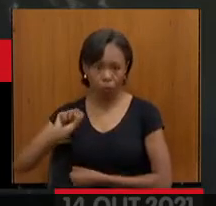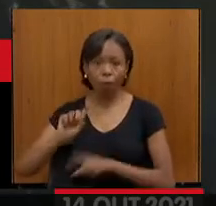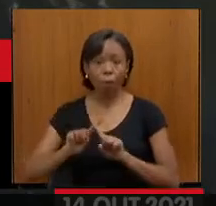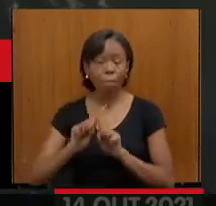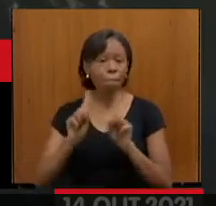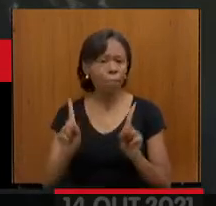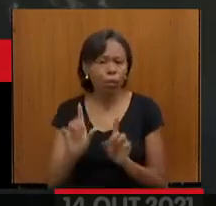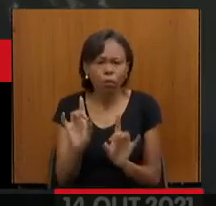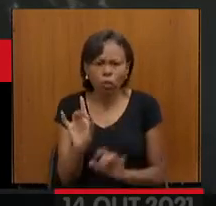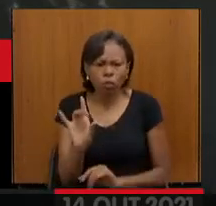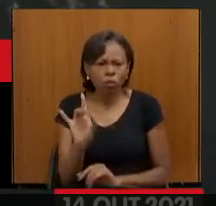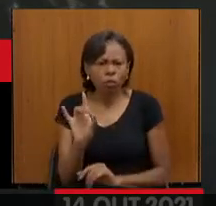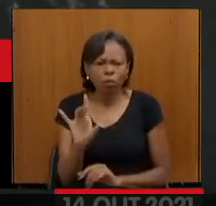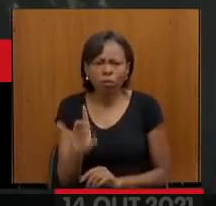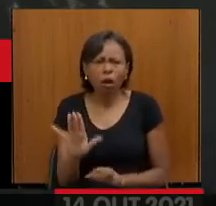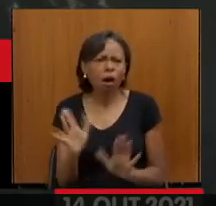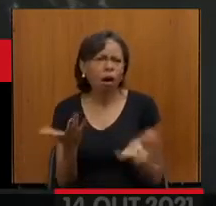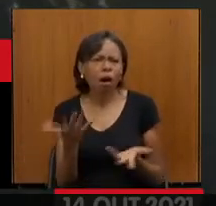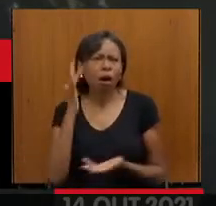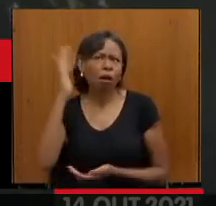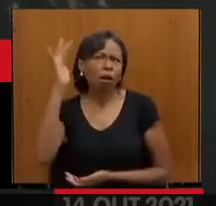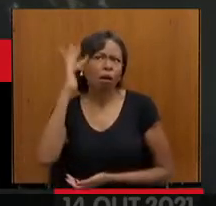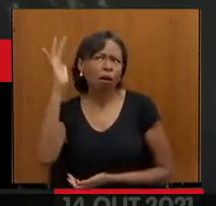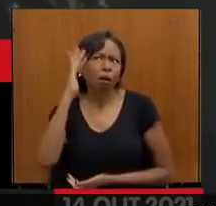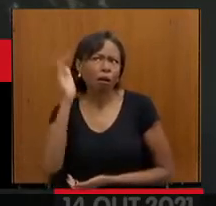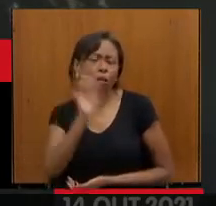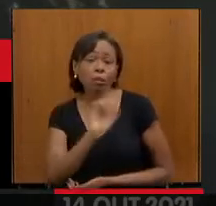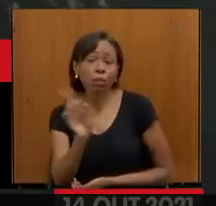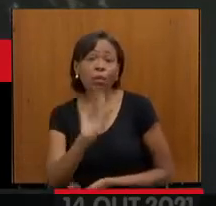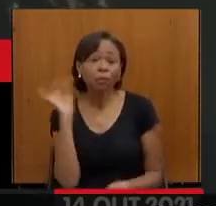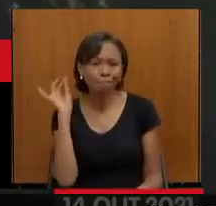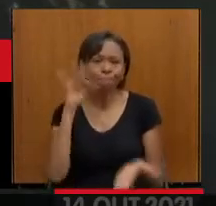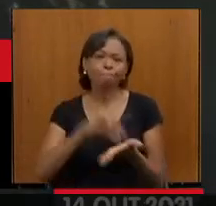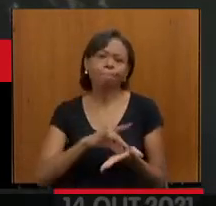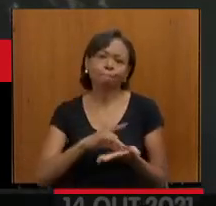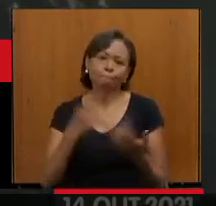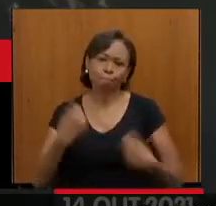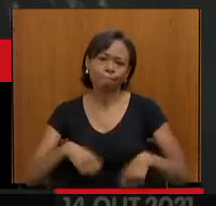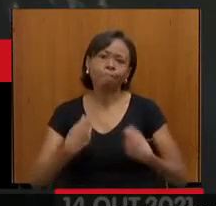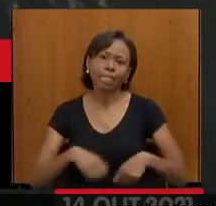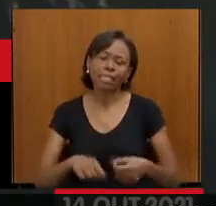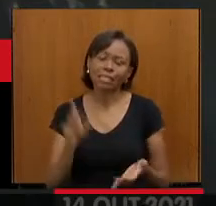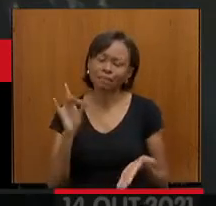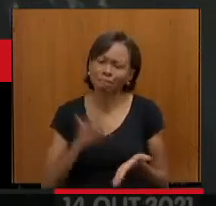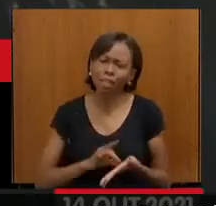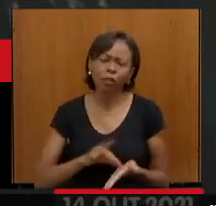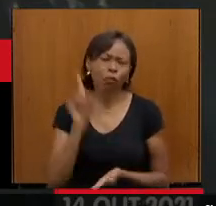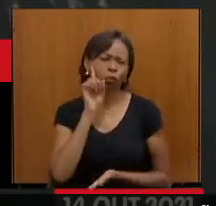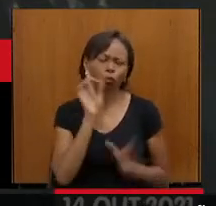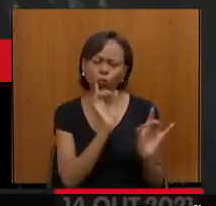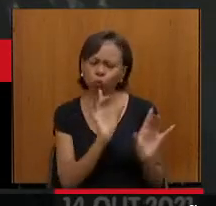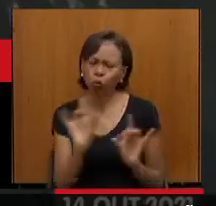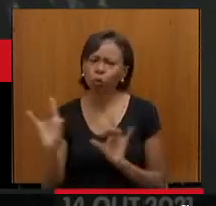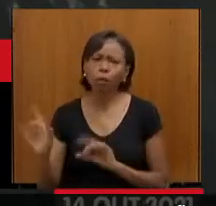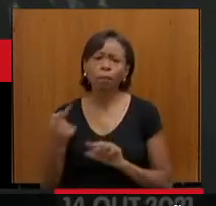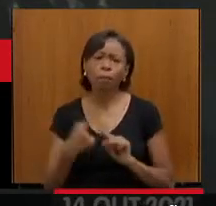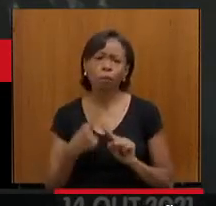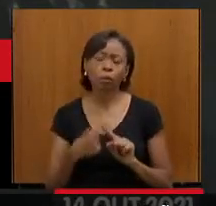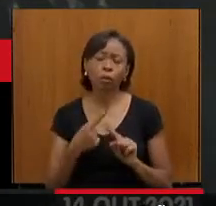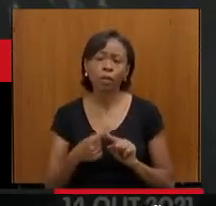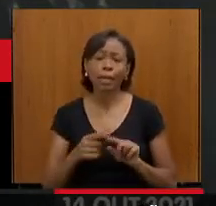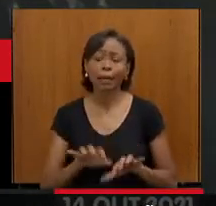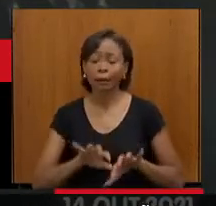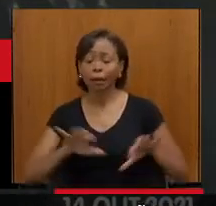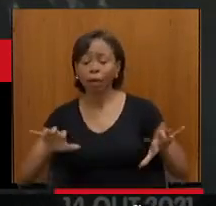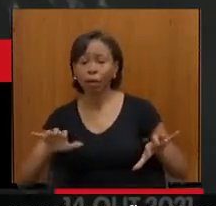tão somente uma peça de ficção. Tem que ser uma realidade prática no dia a dia. Porque é o que separa da vida